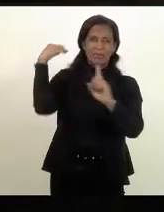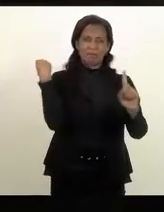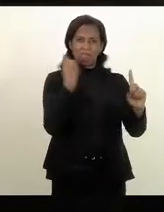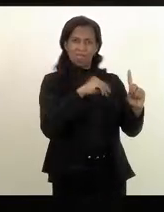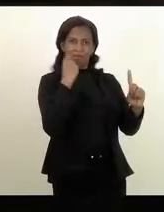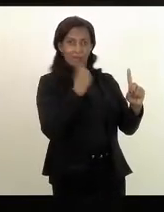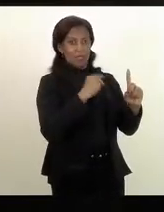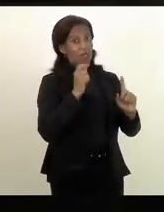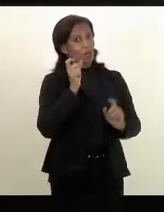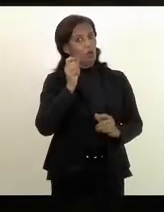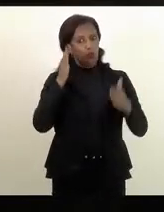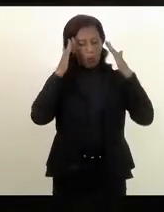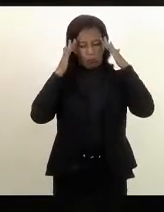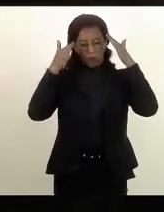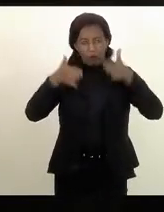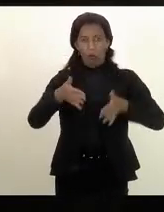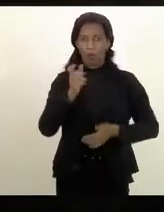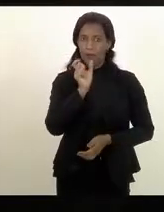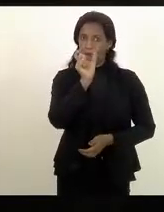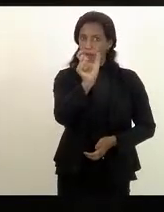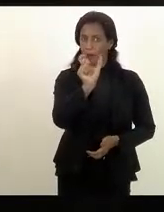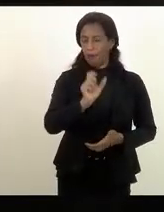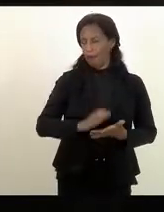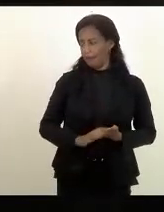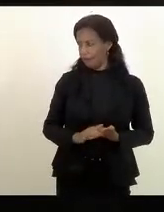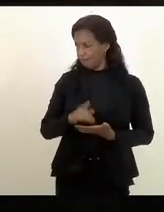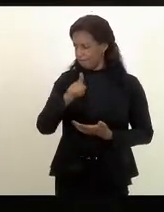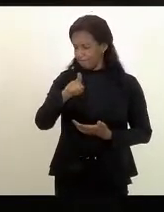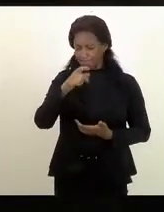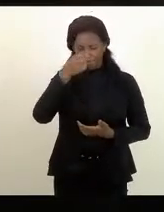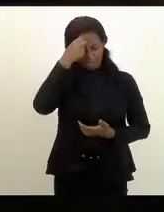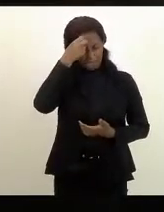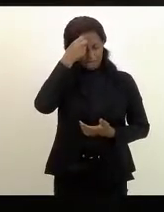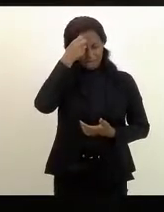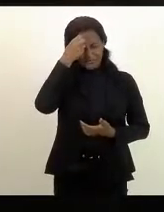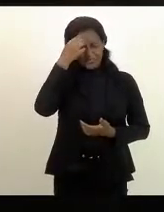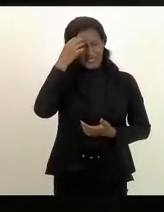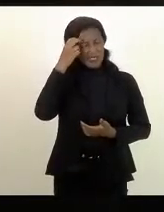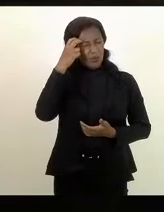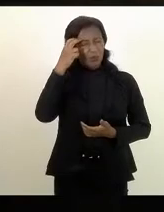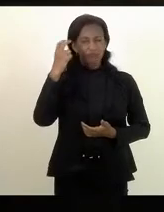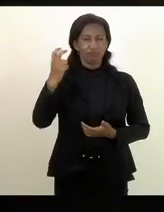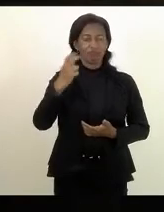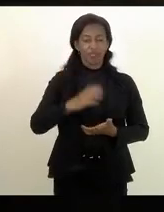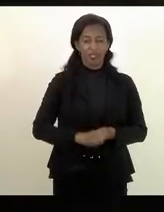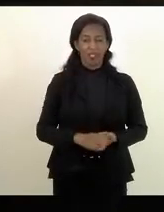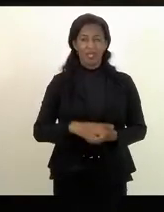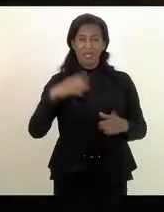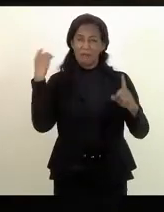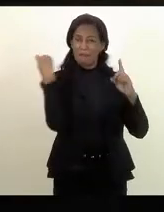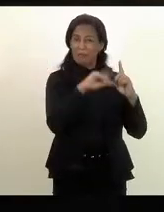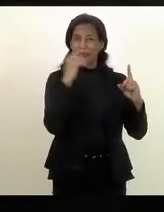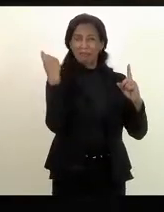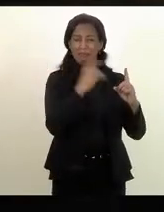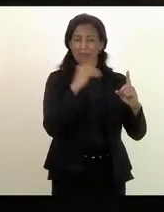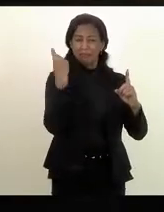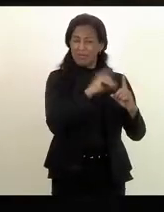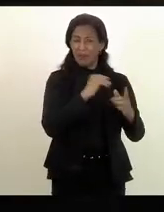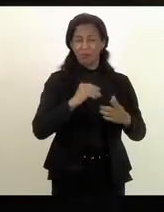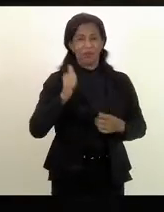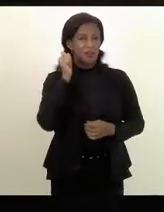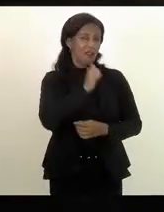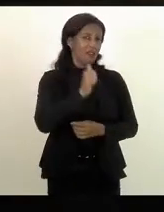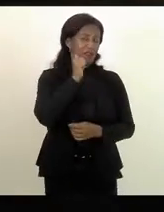me ater a palavra que vossa excelência trouxe de forma tão sábia e ele bateu naquela mulher e eu certamente não